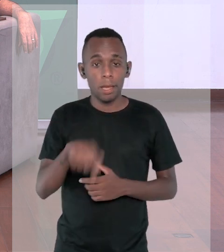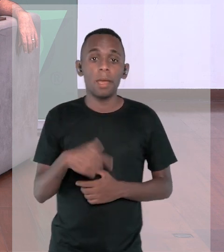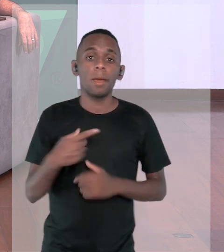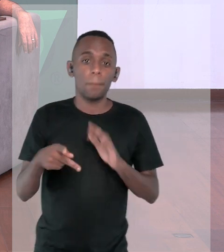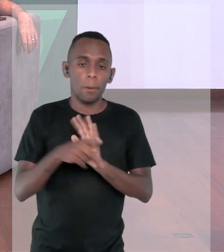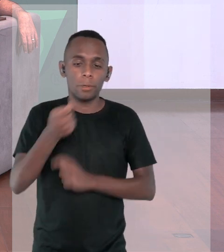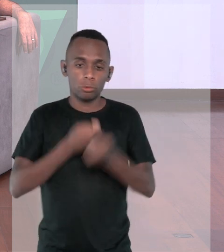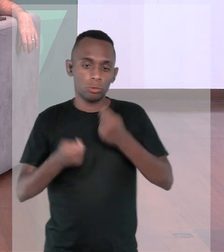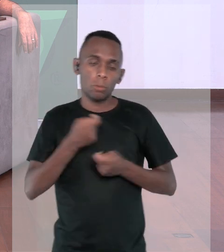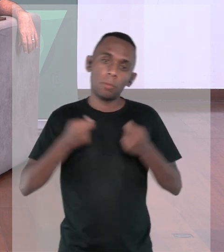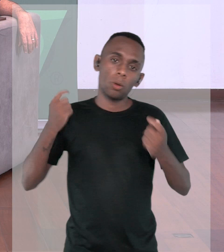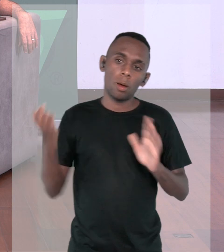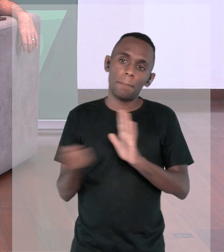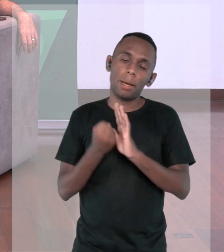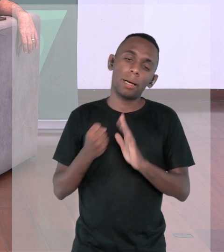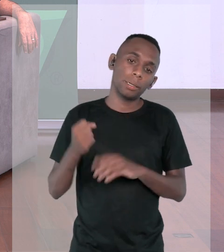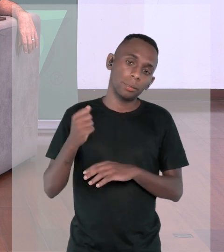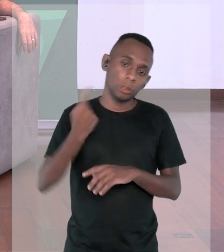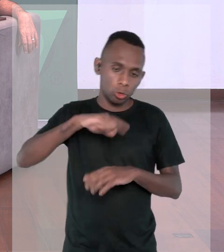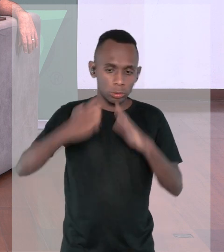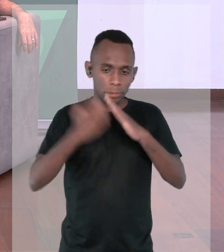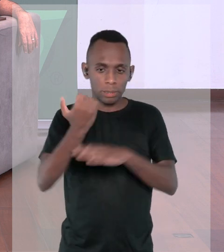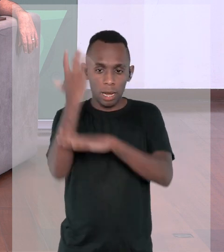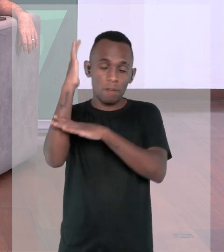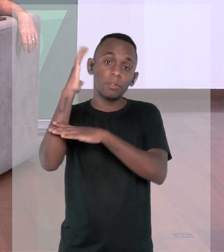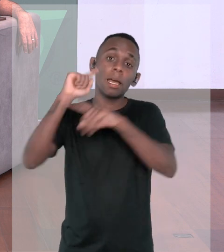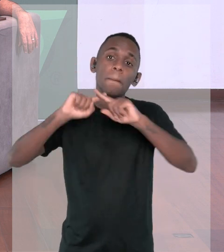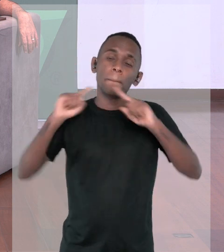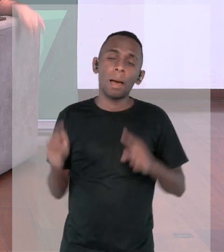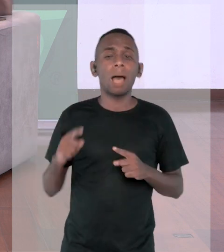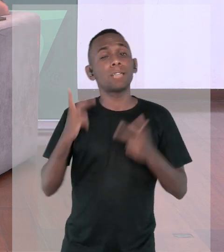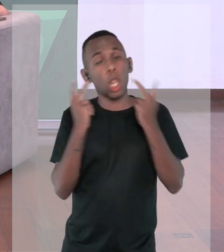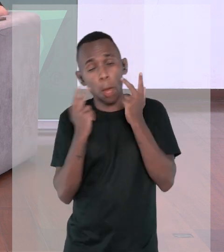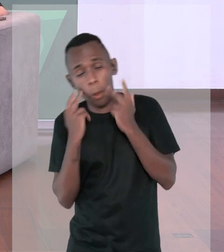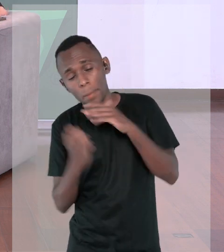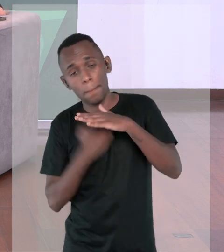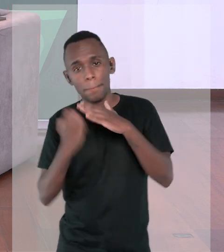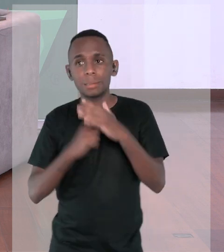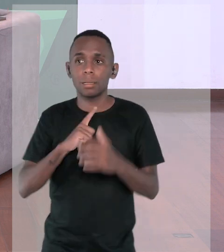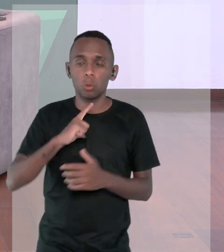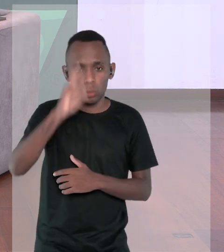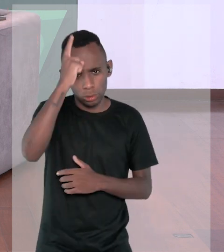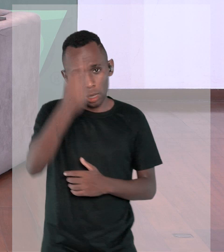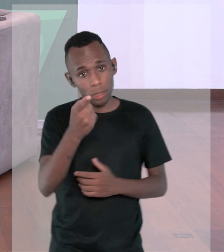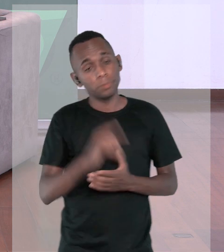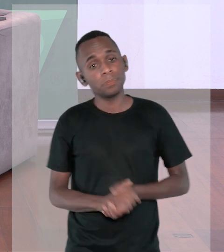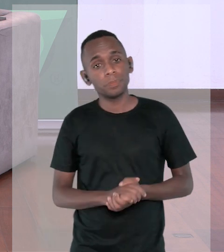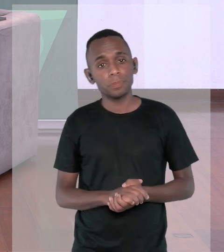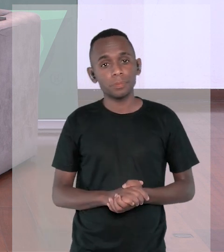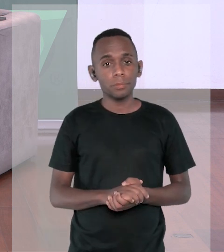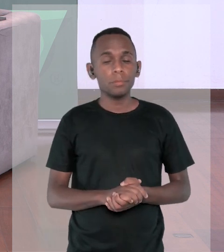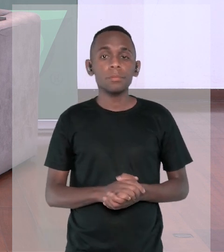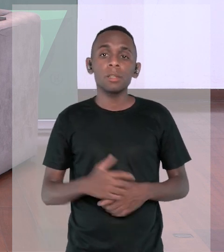lógica de mercado da árvore. Mas é natural que as empresas tenham uma ideia. E aí,